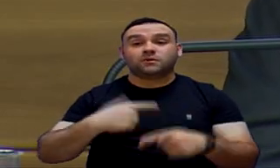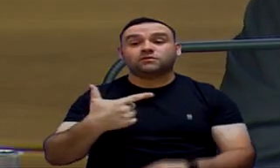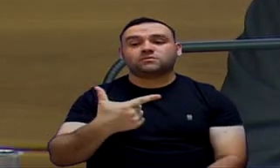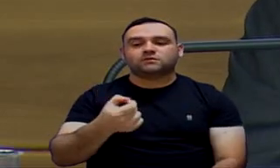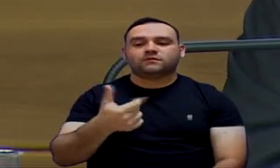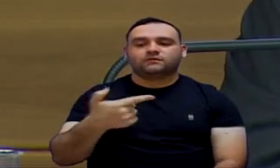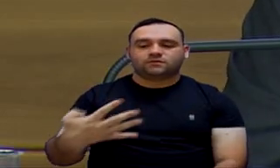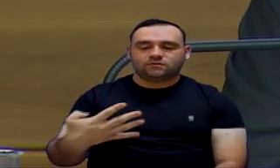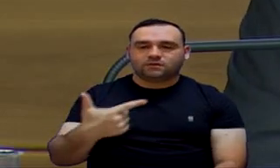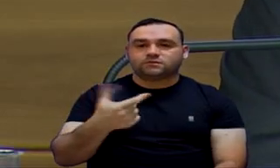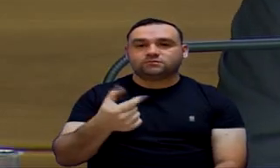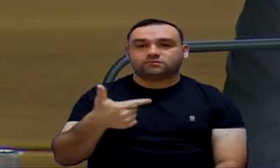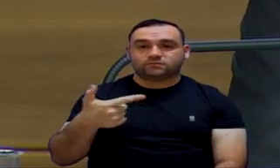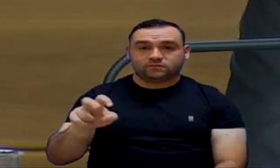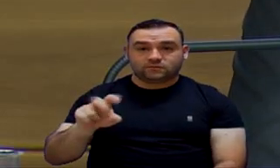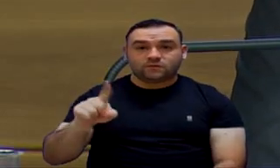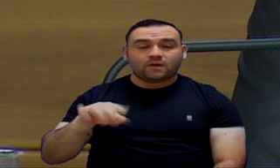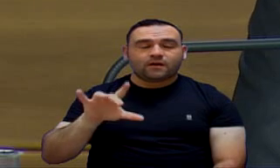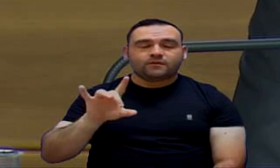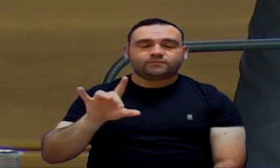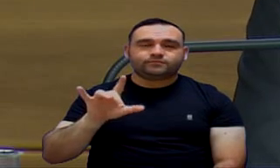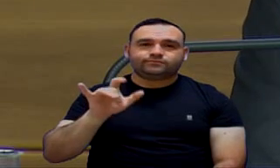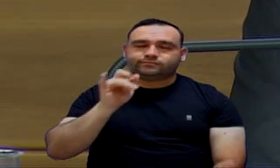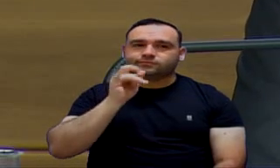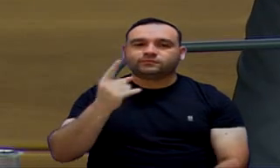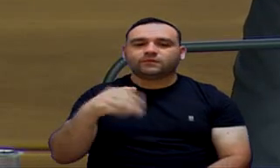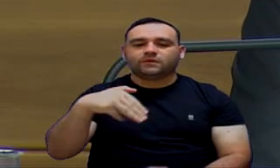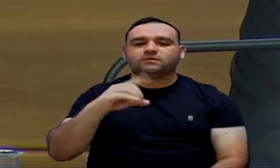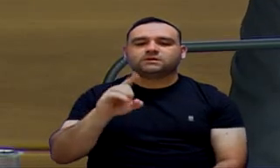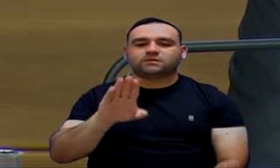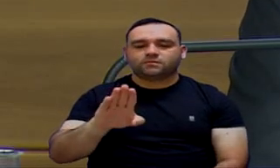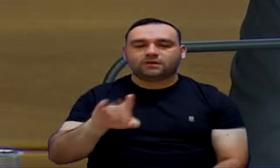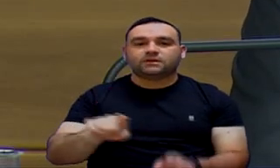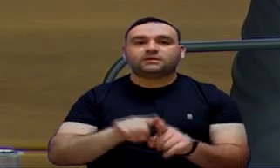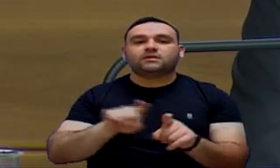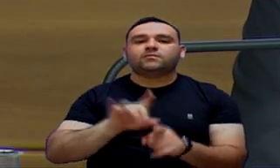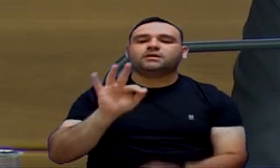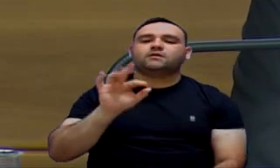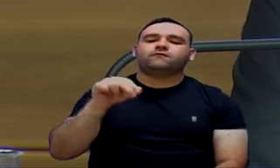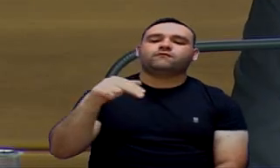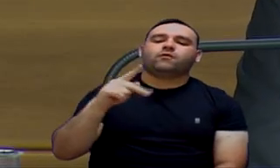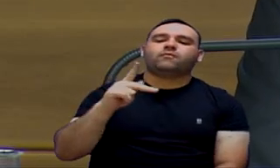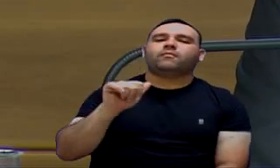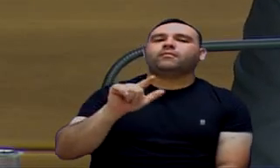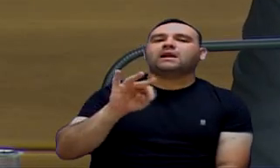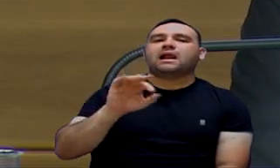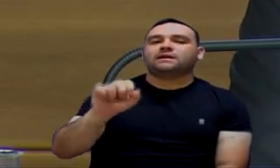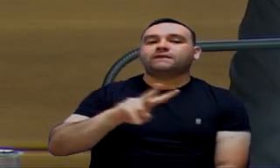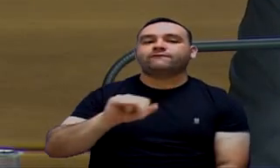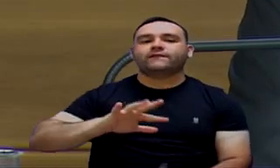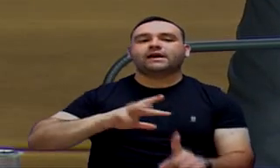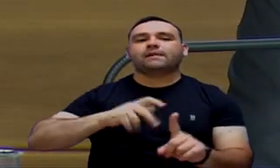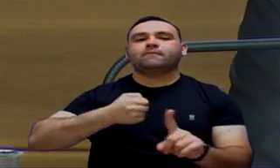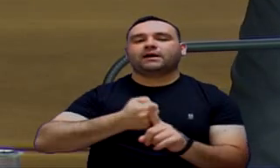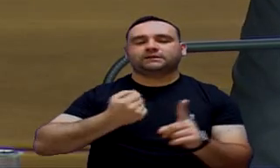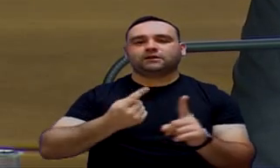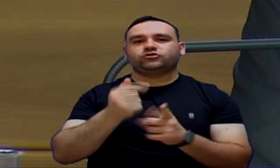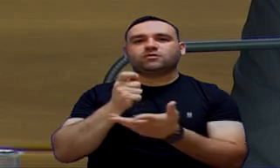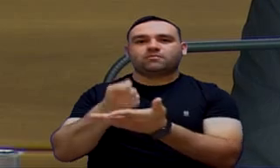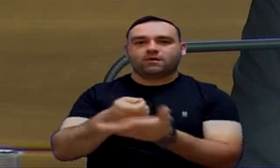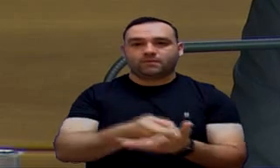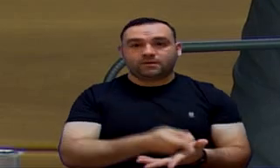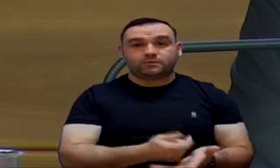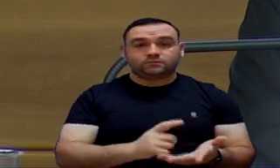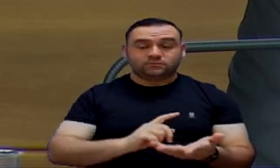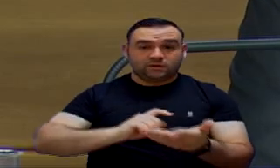e 25 praticamente são o indivíduo com prata que vão impactar nesses anos aí